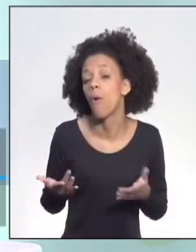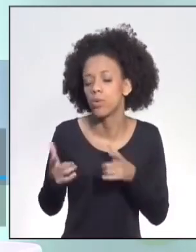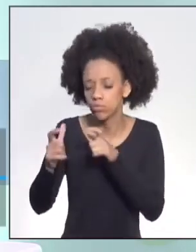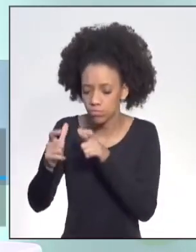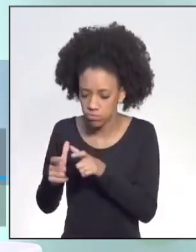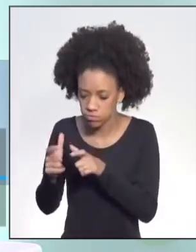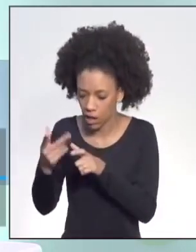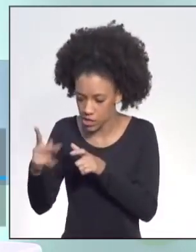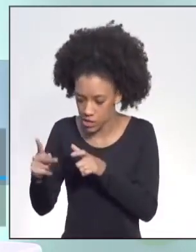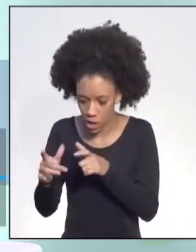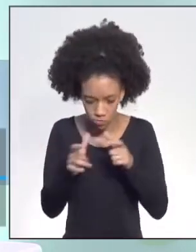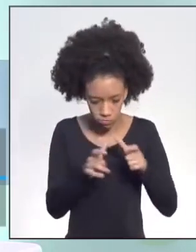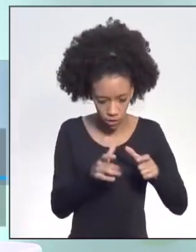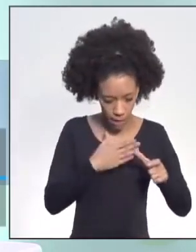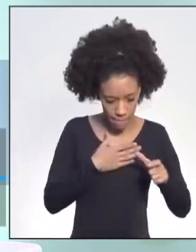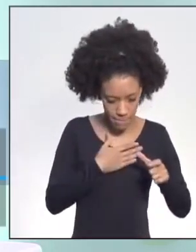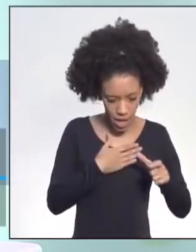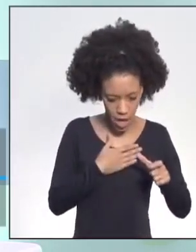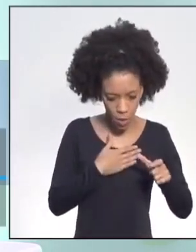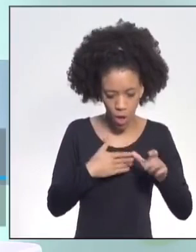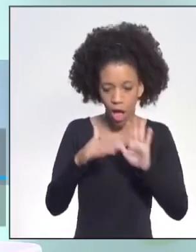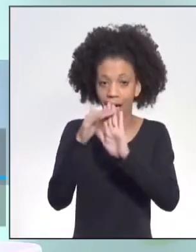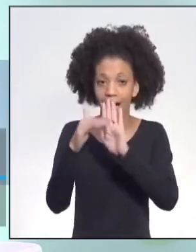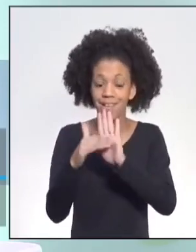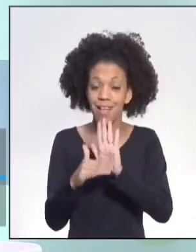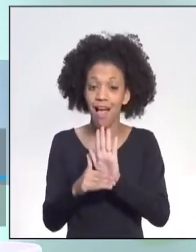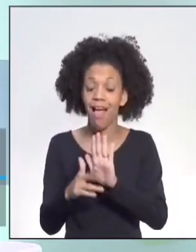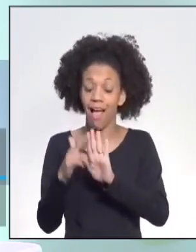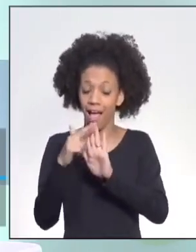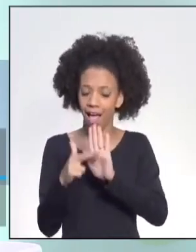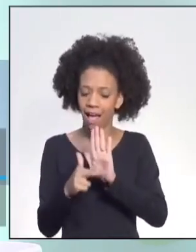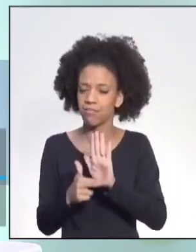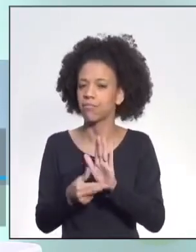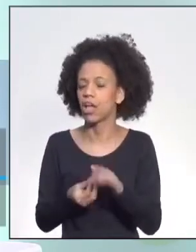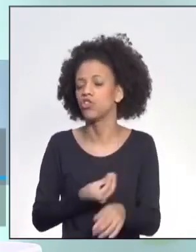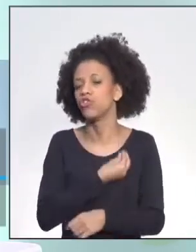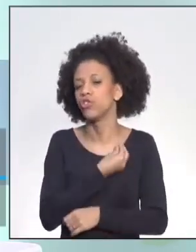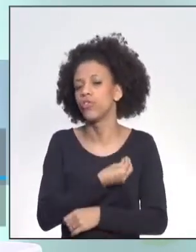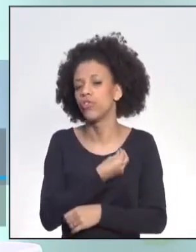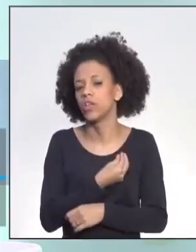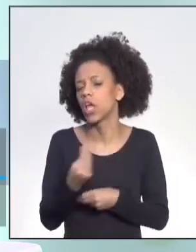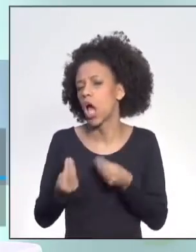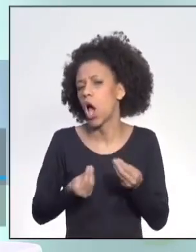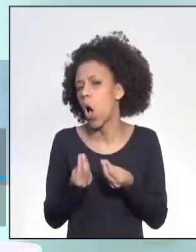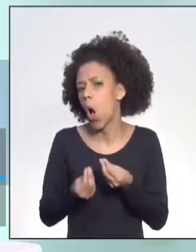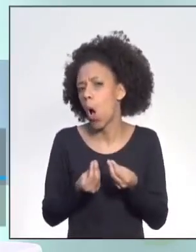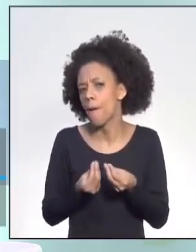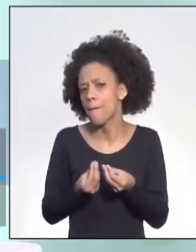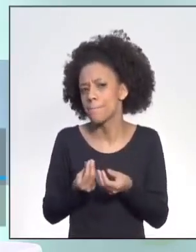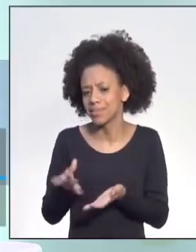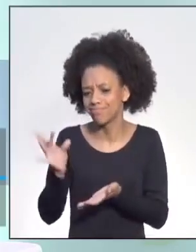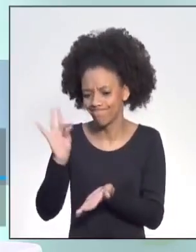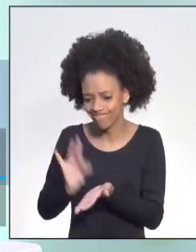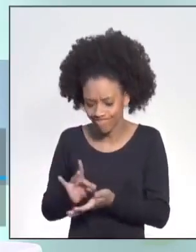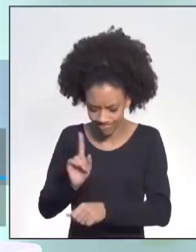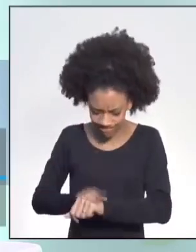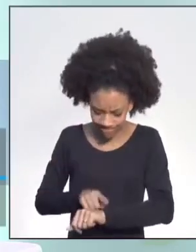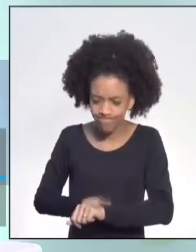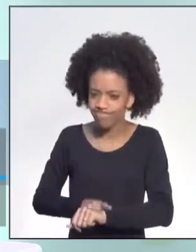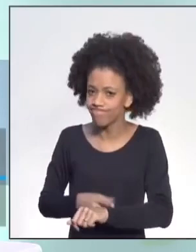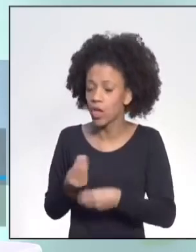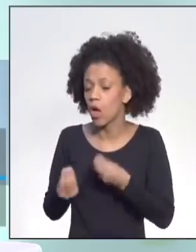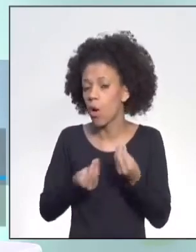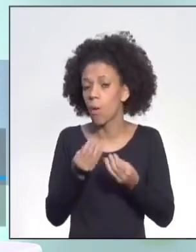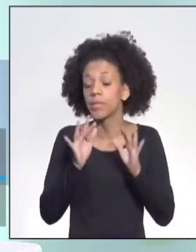te pertence, quais são as regras de convívio dessas pessoas, como que nós vamos marcar o nosso tempo. Então, a